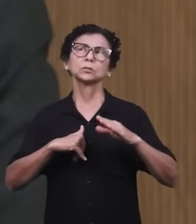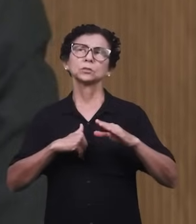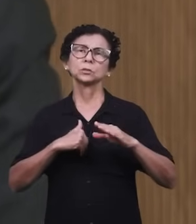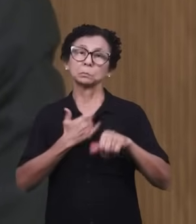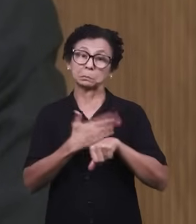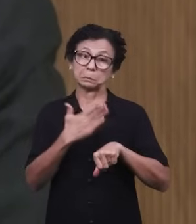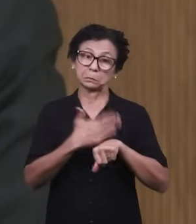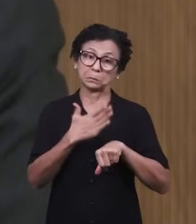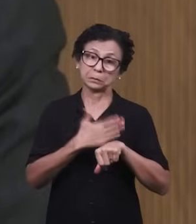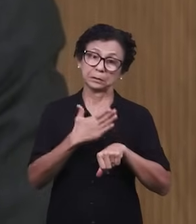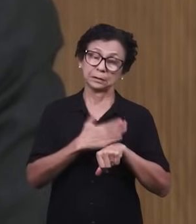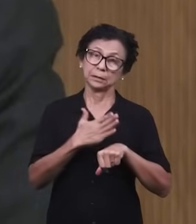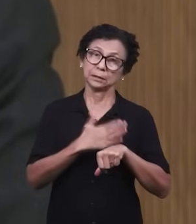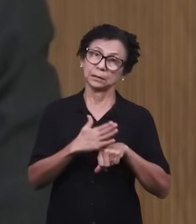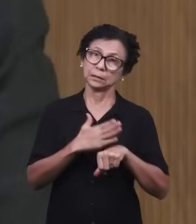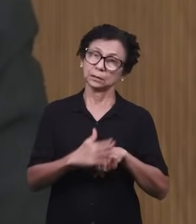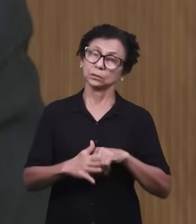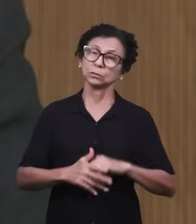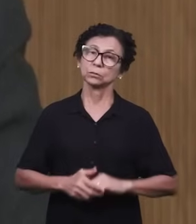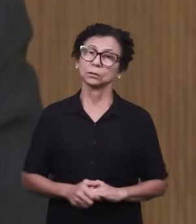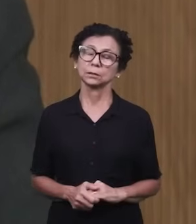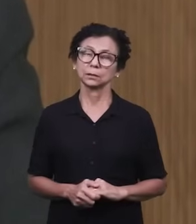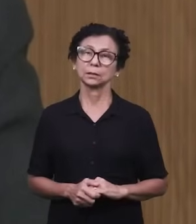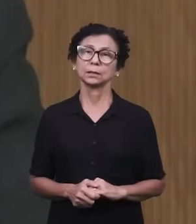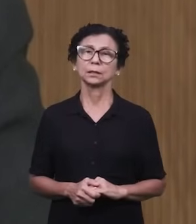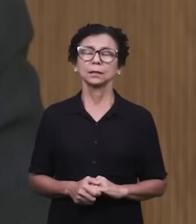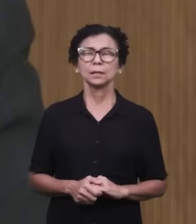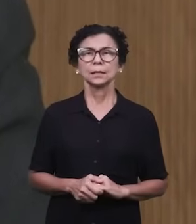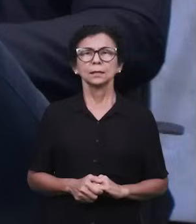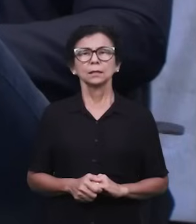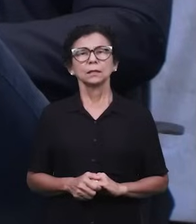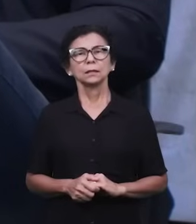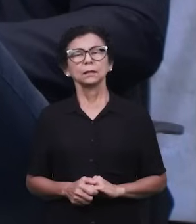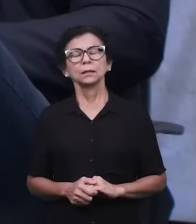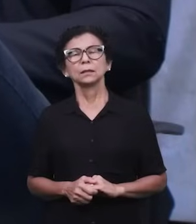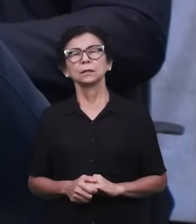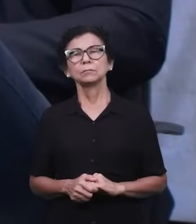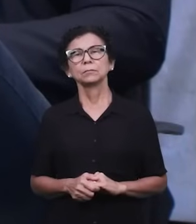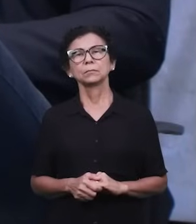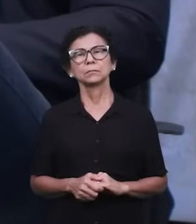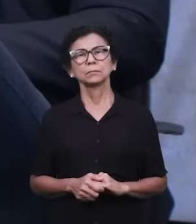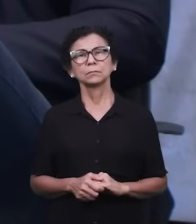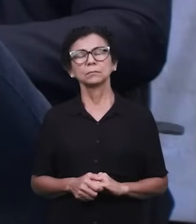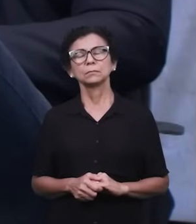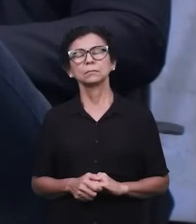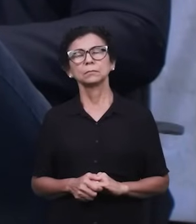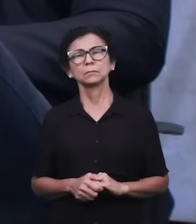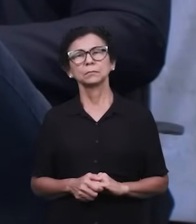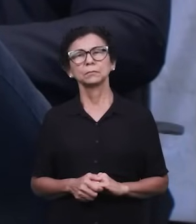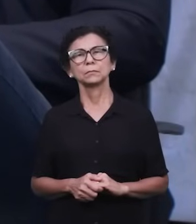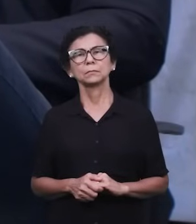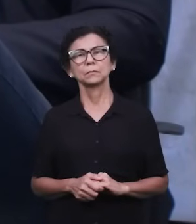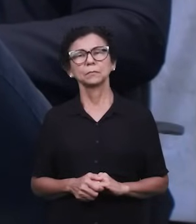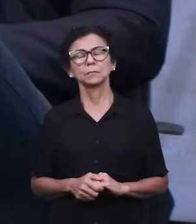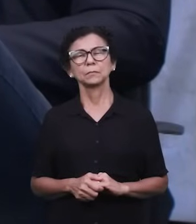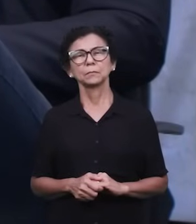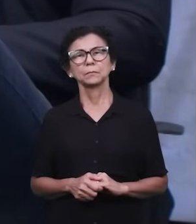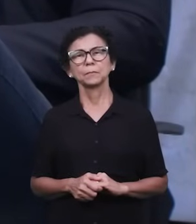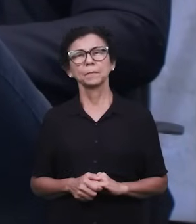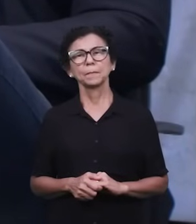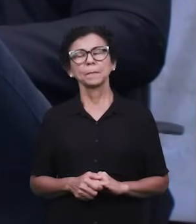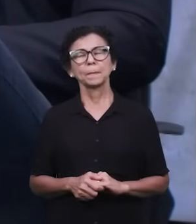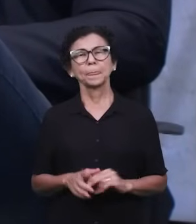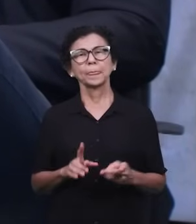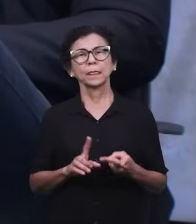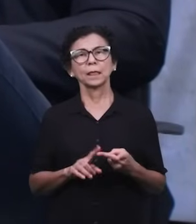A Sara não, ela tem outra direção que o Senhor tem dado na vida dela, né? E isso é importante, a criança,